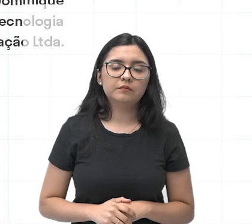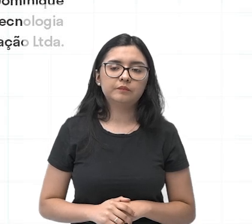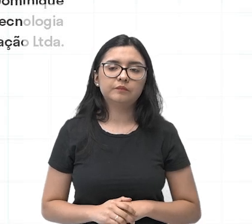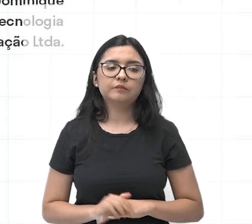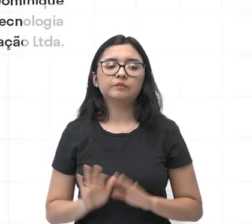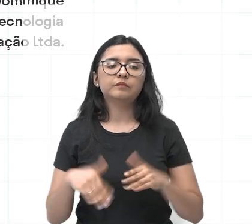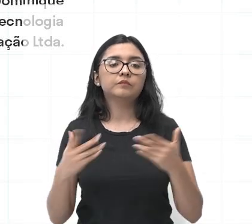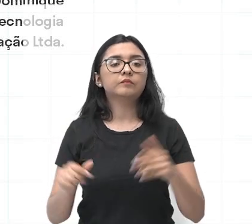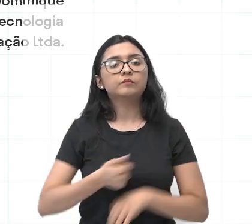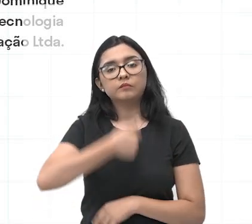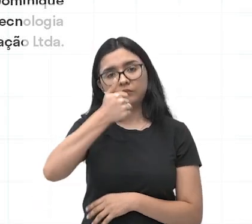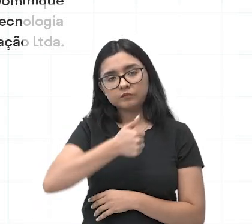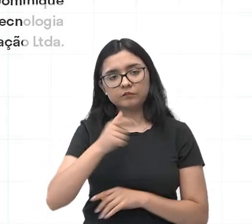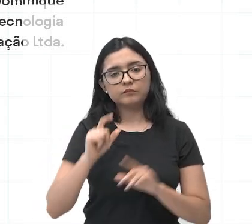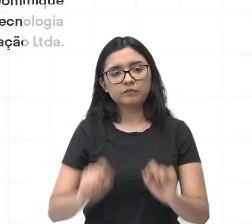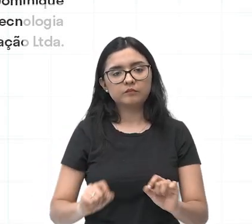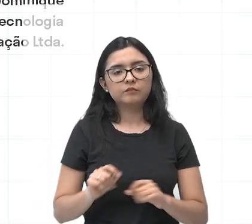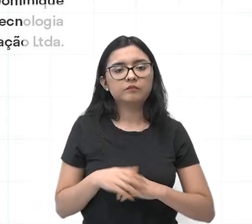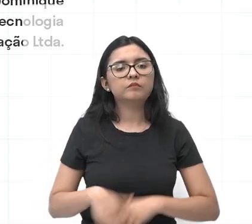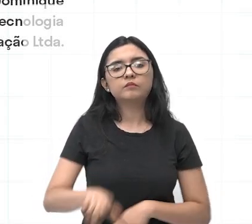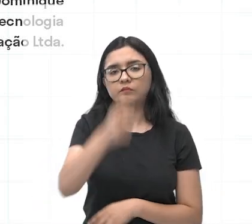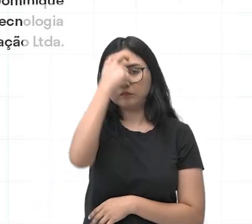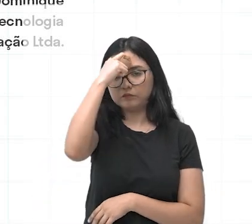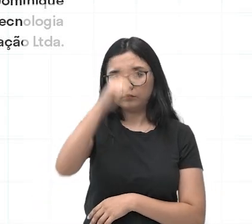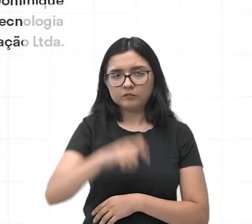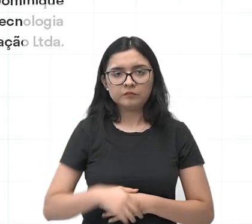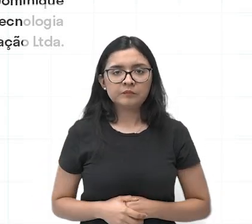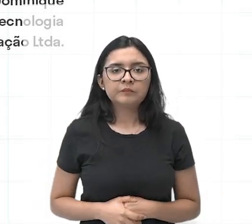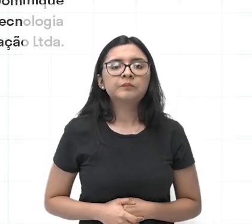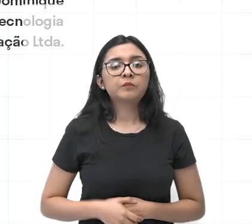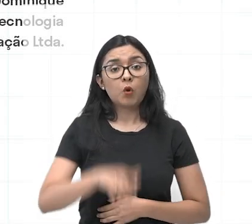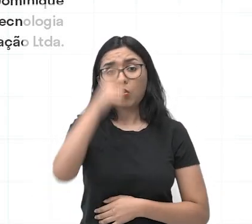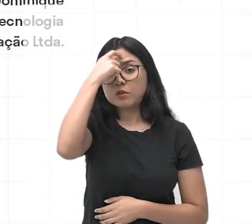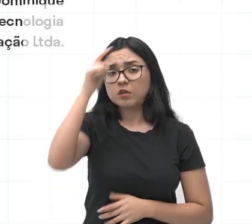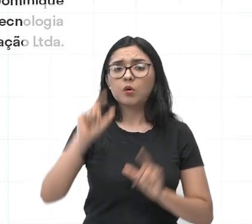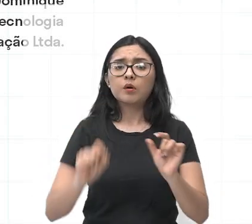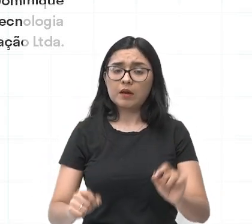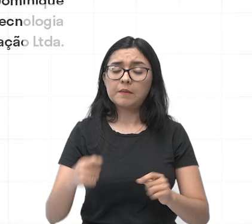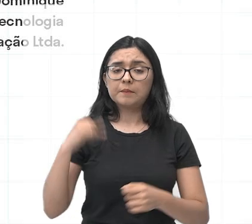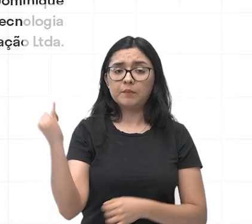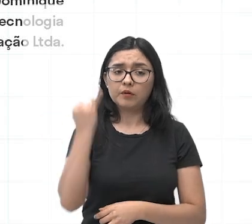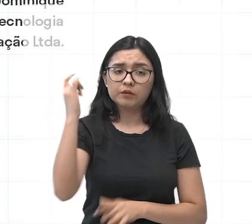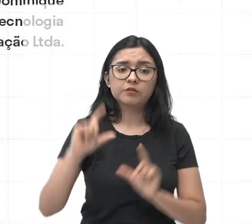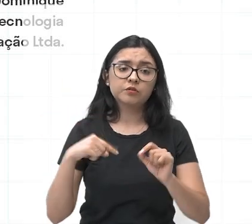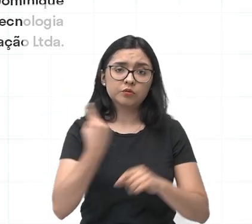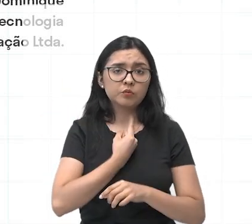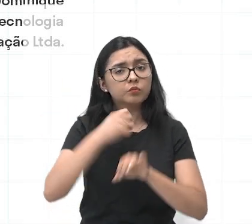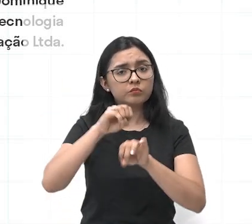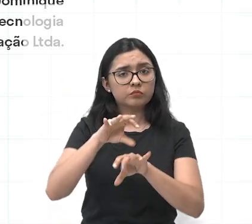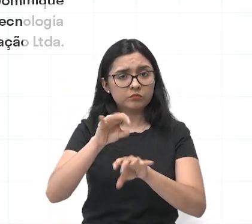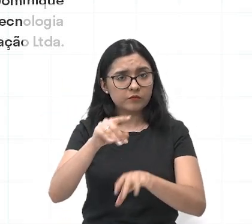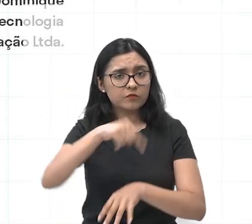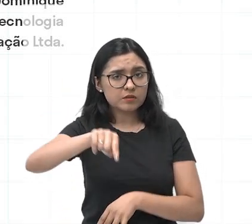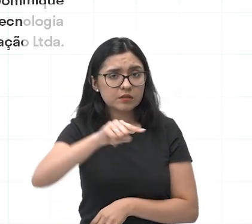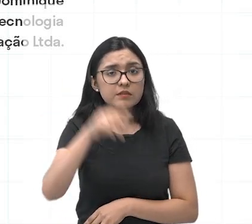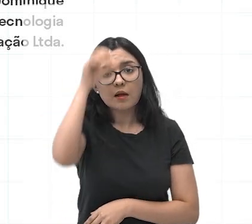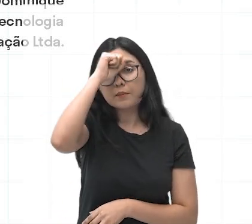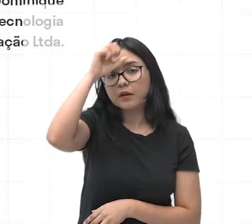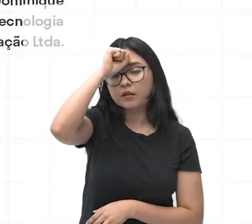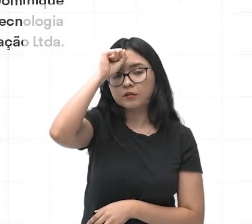Então, a primeira situação aí é a conscientização. É importante educar, que é o que a gente está fazendo aqui para vocês,